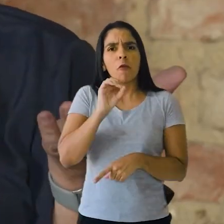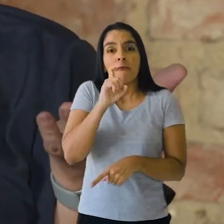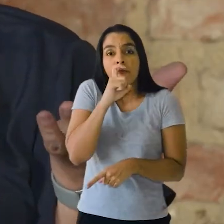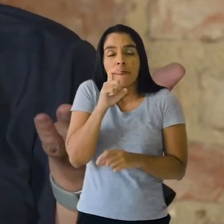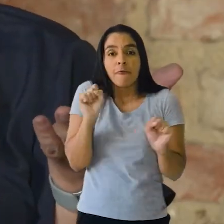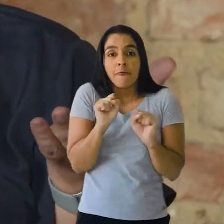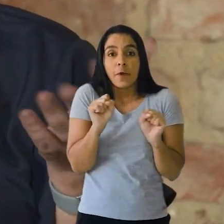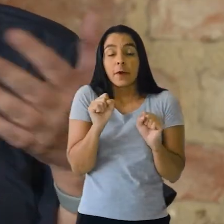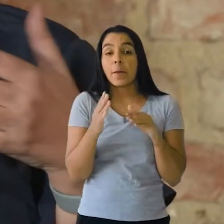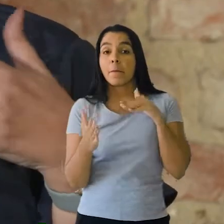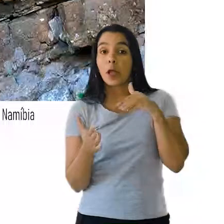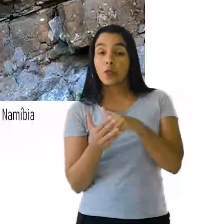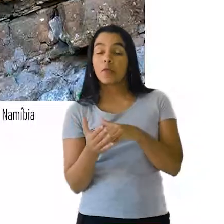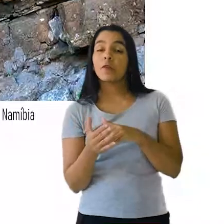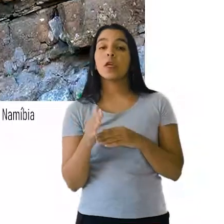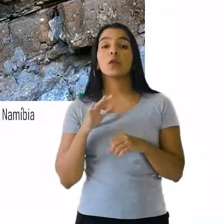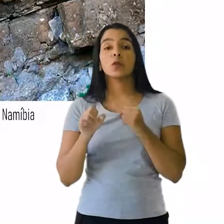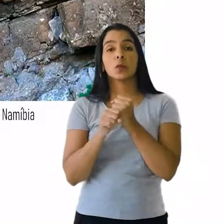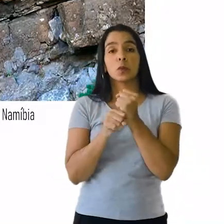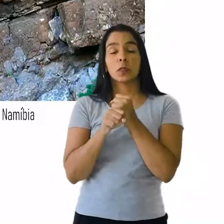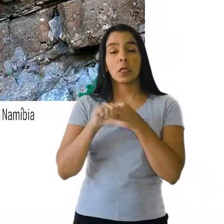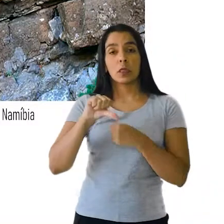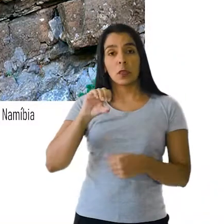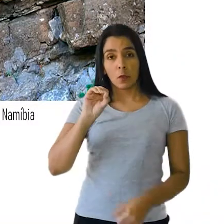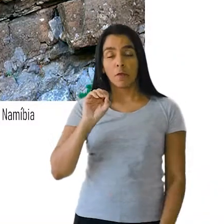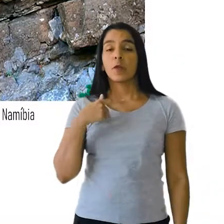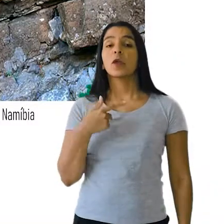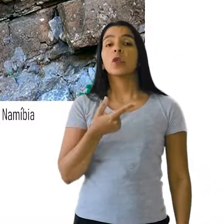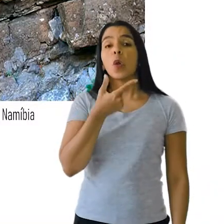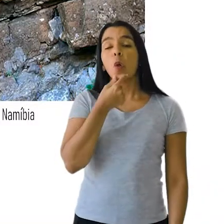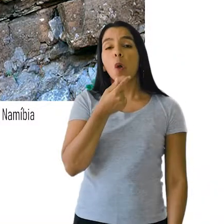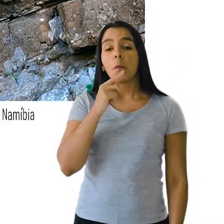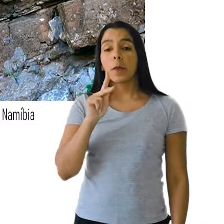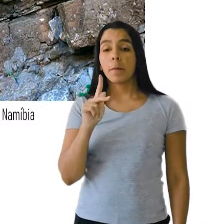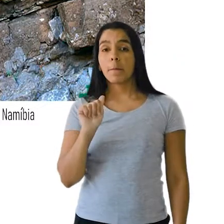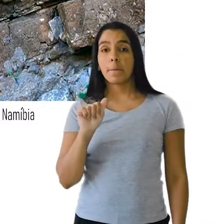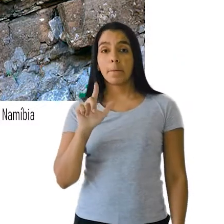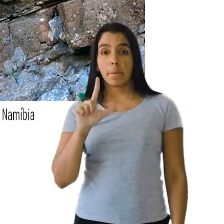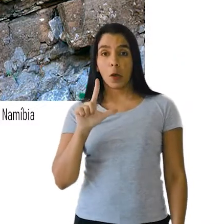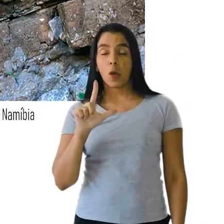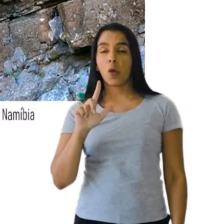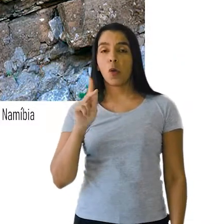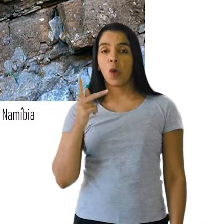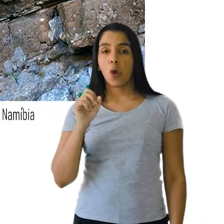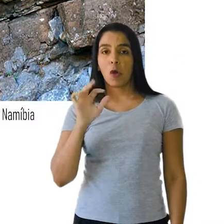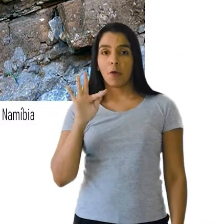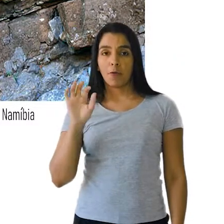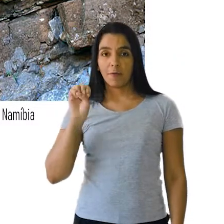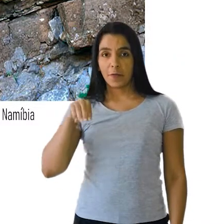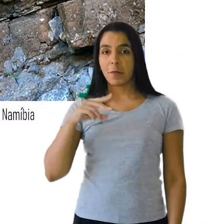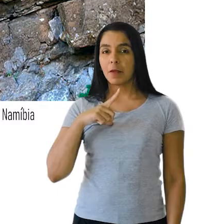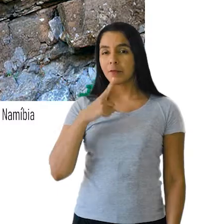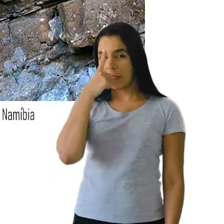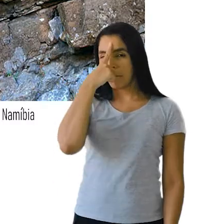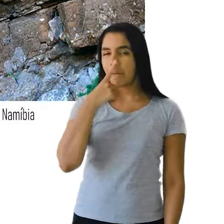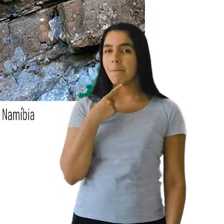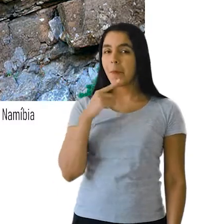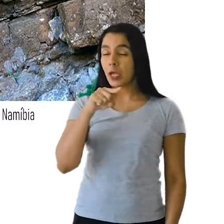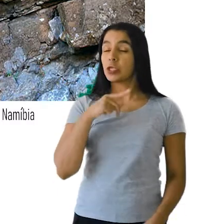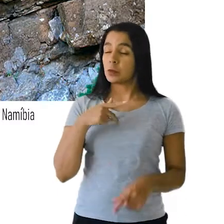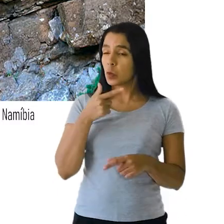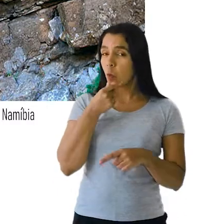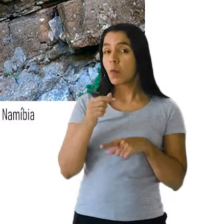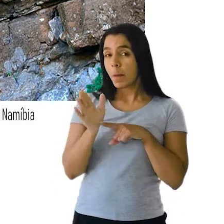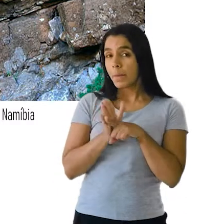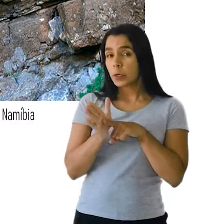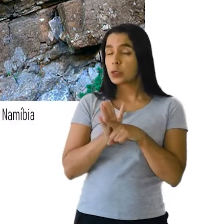tão negativo assim. Mas, a partir do final da década de 90, um pesquisador chamado Paul Hoffman, que está